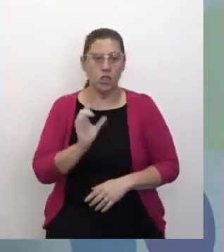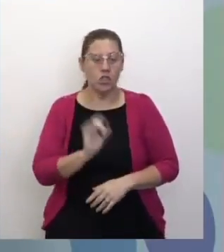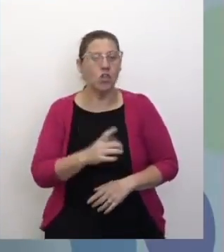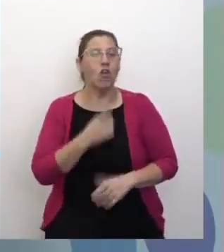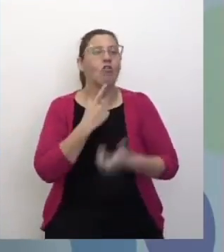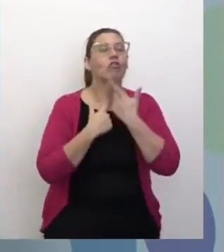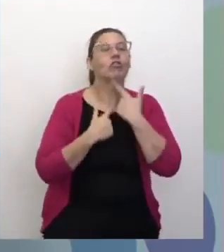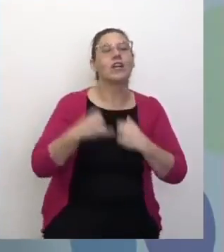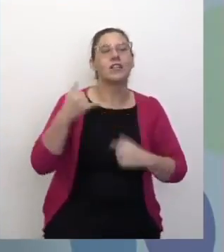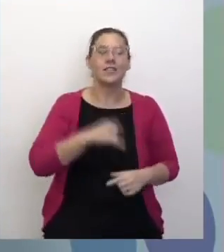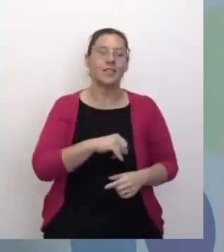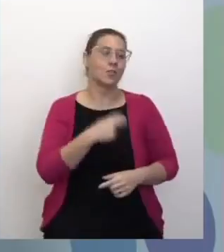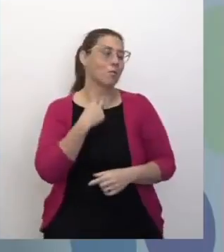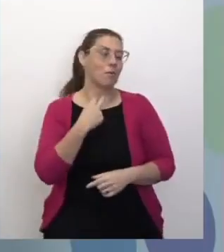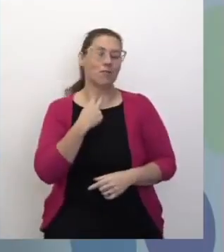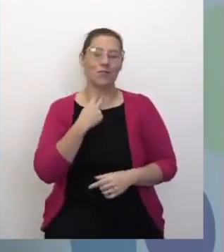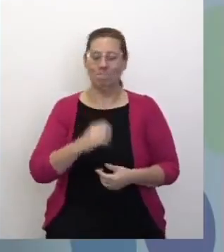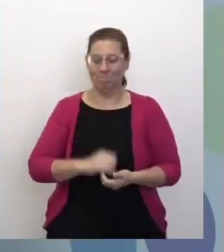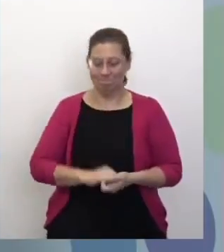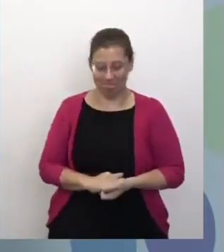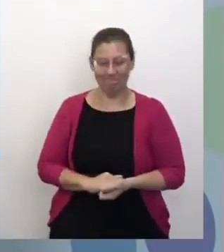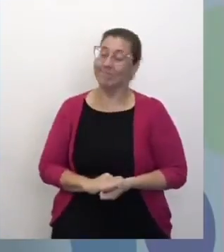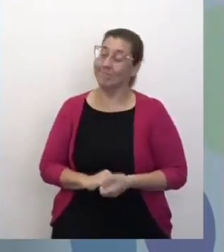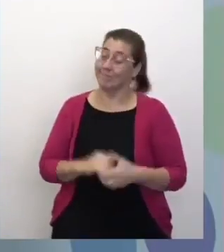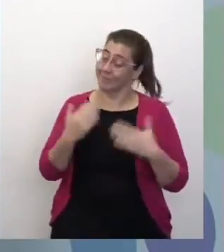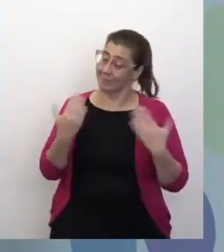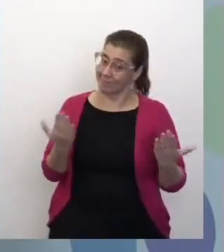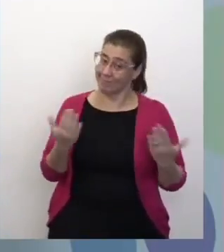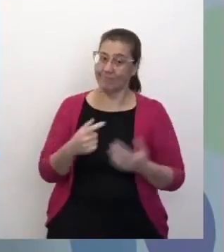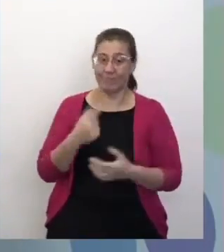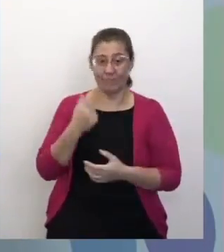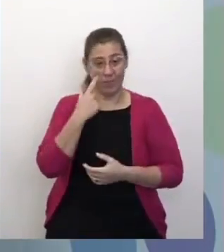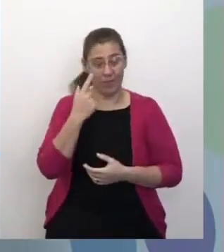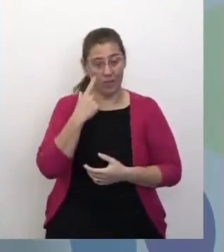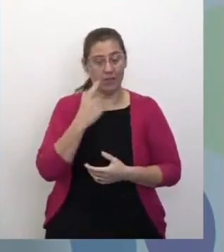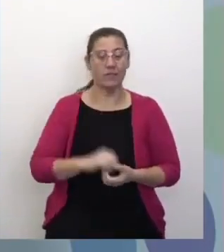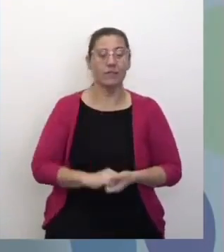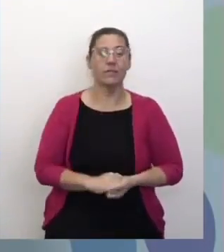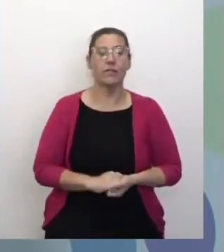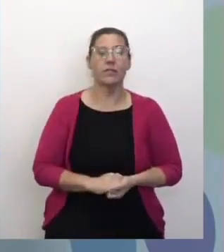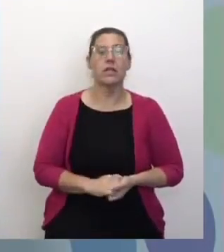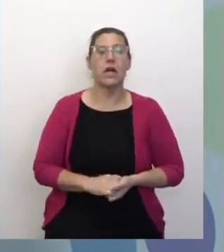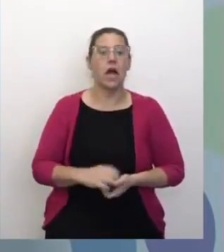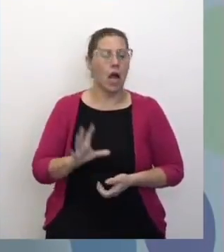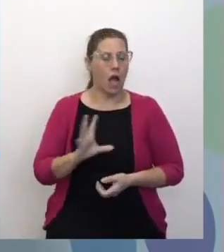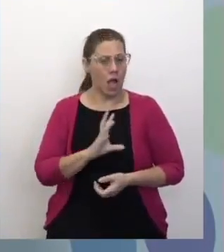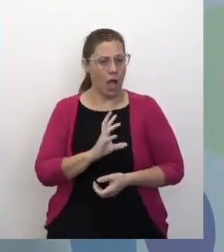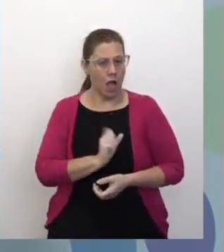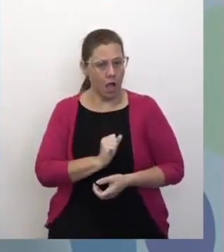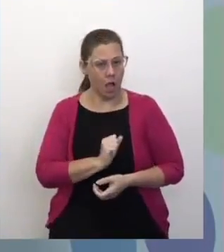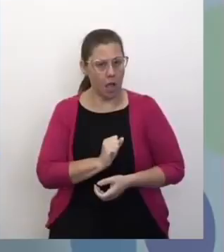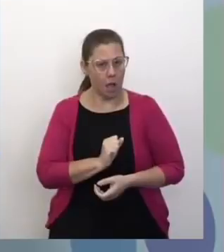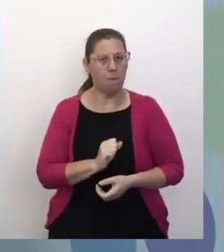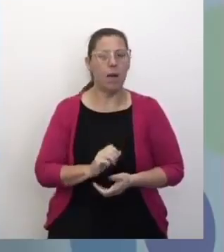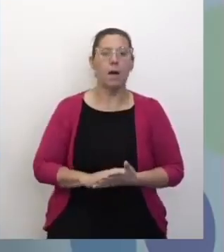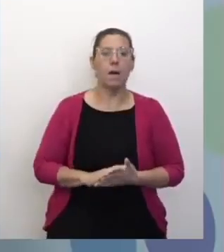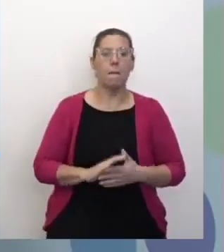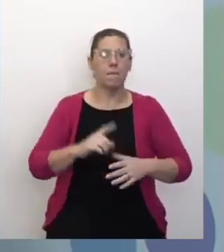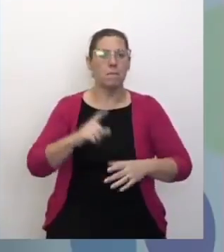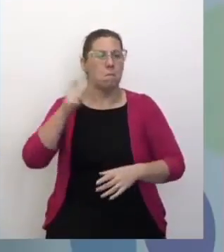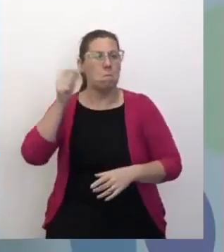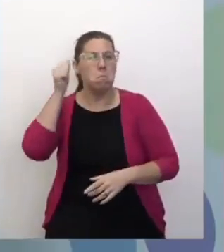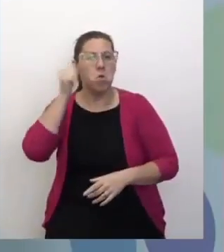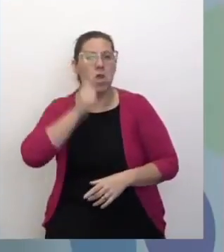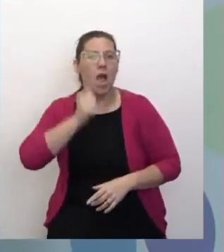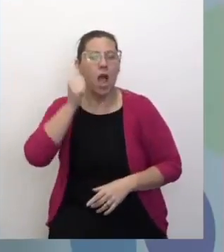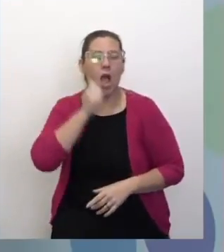ideias. É aquela questão que a gente falou um pouco sobre o Almeida Garrett na aula passada. Ele ama de uma forma idealizada a mulher